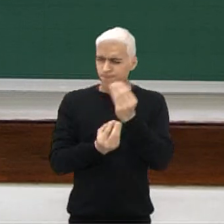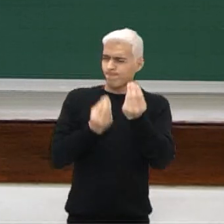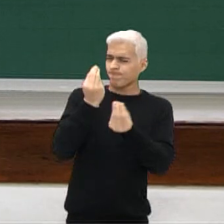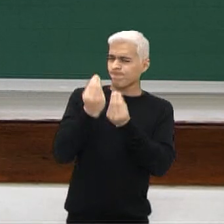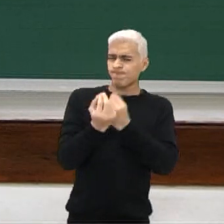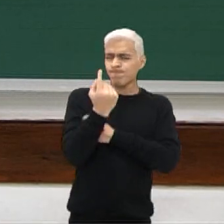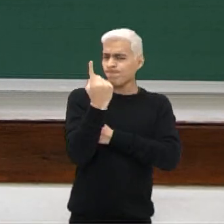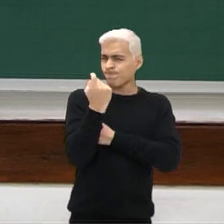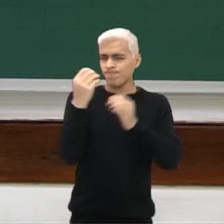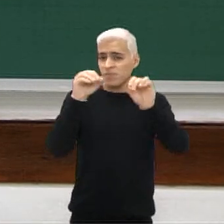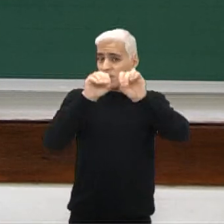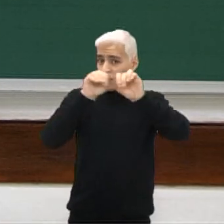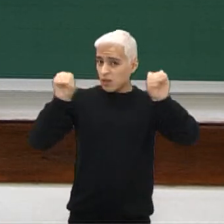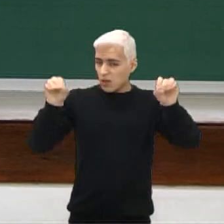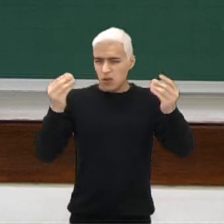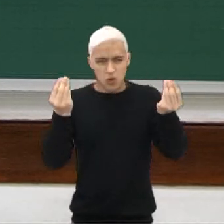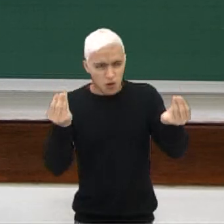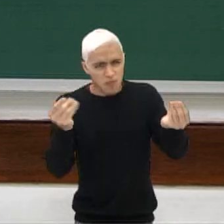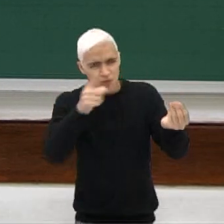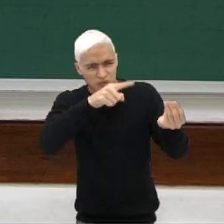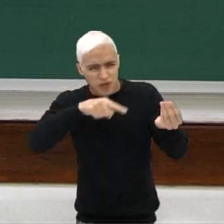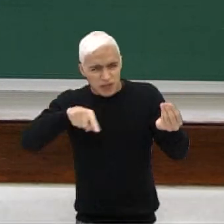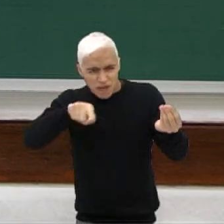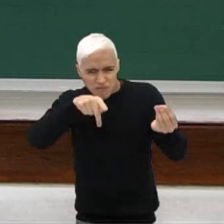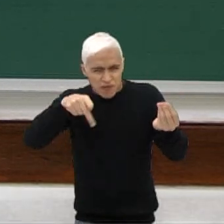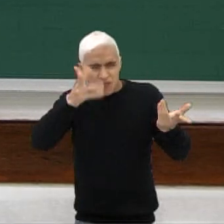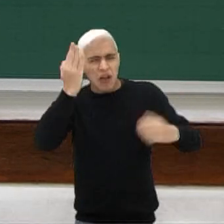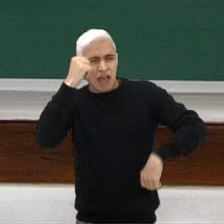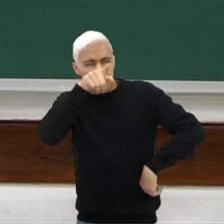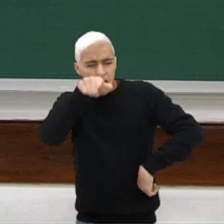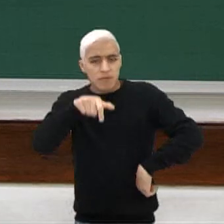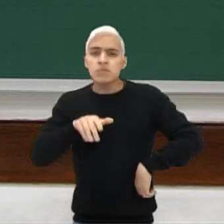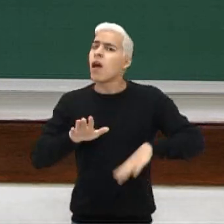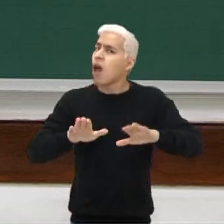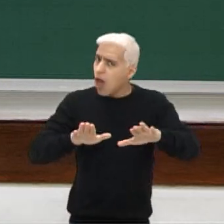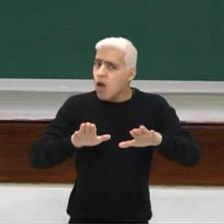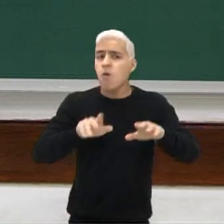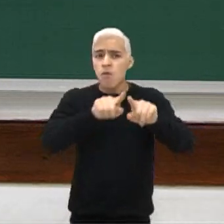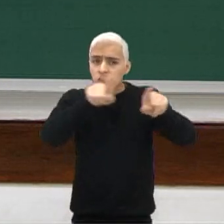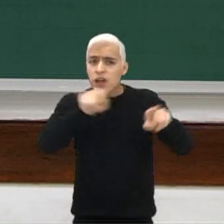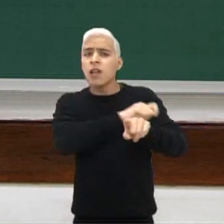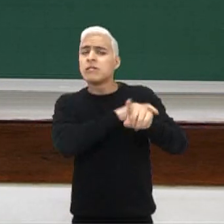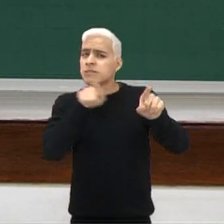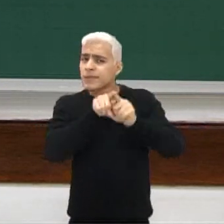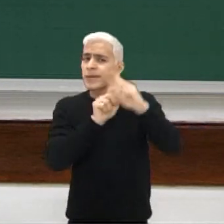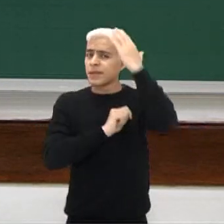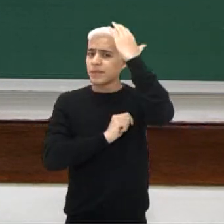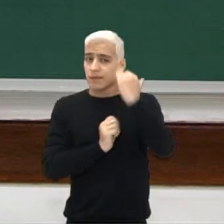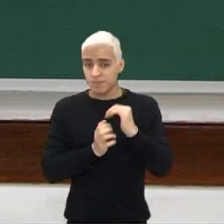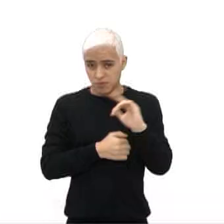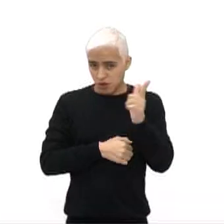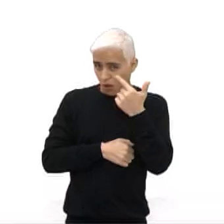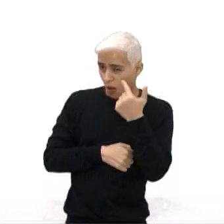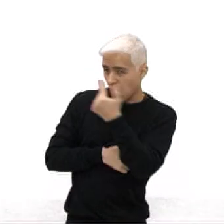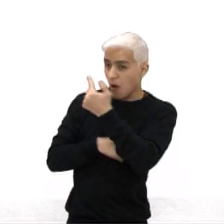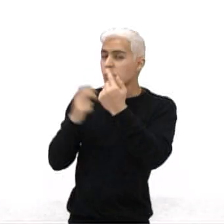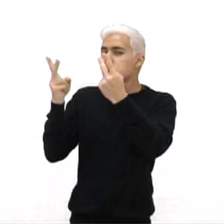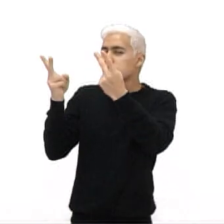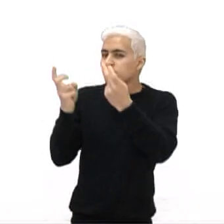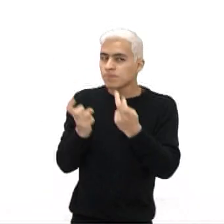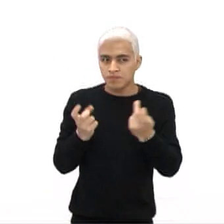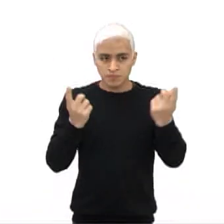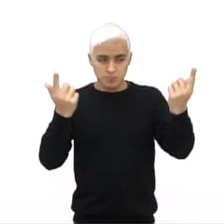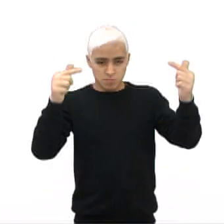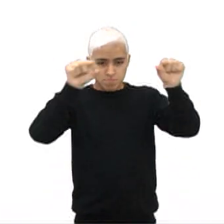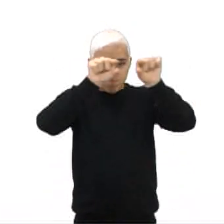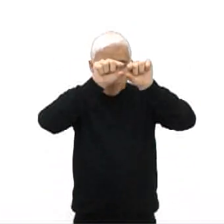única oração? Ora, porque você é professor. Não, mas vocês também sabem. Olha lá, você deve ter observado que cada